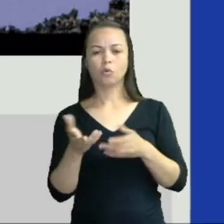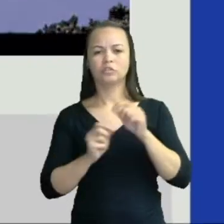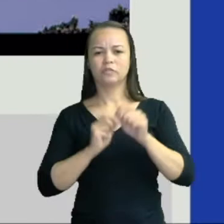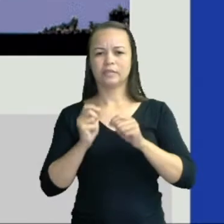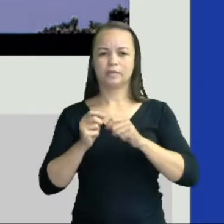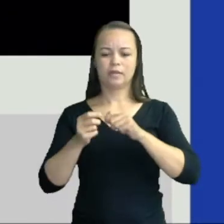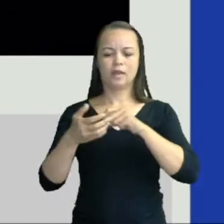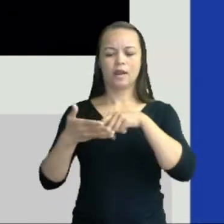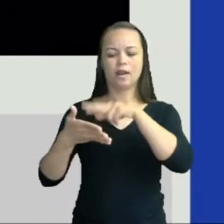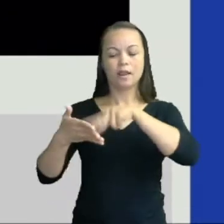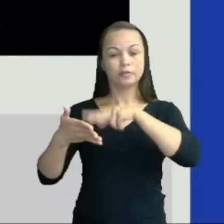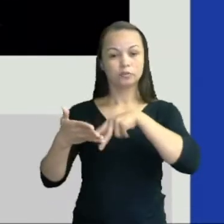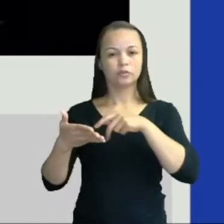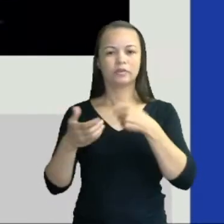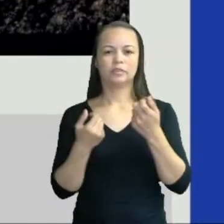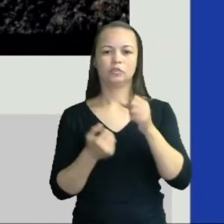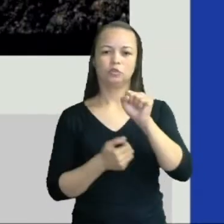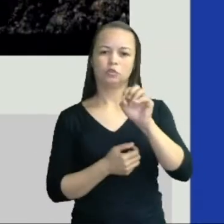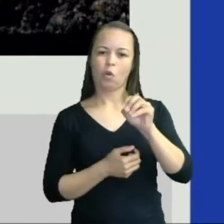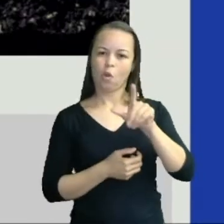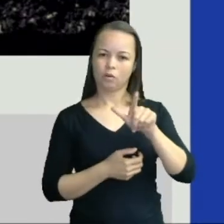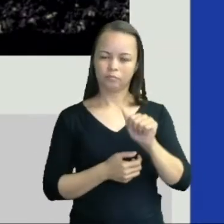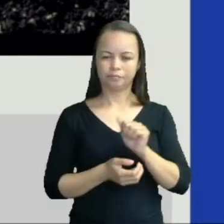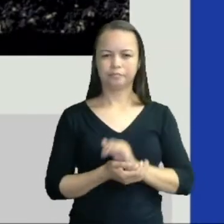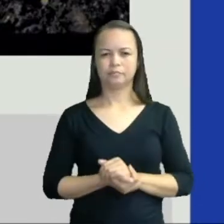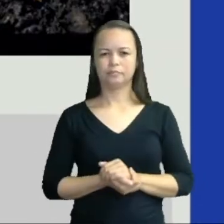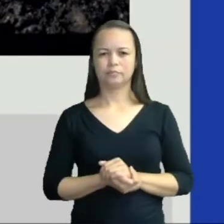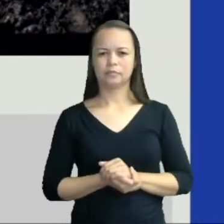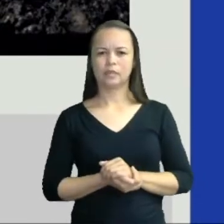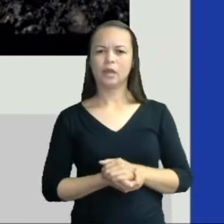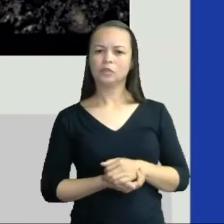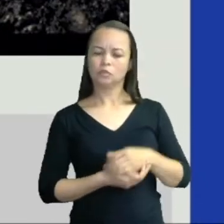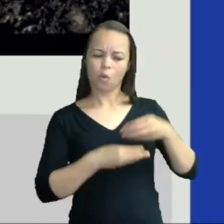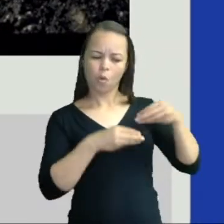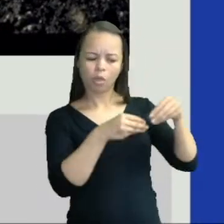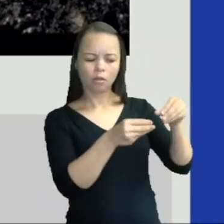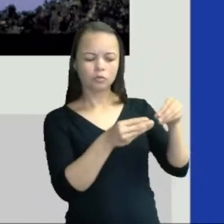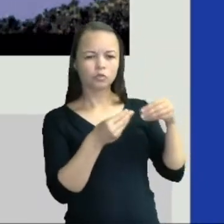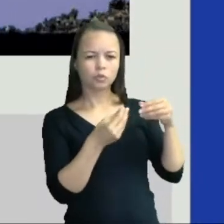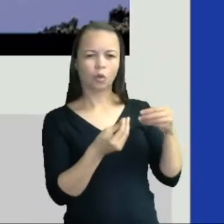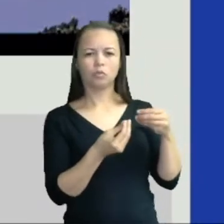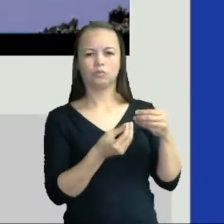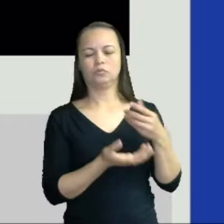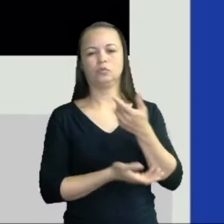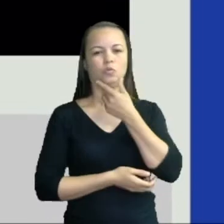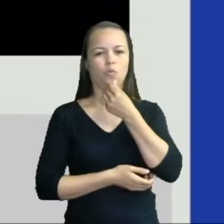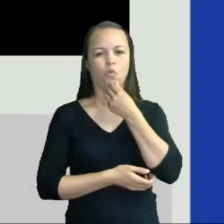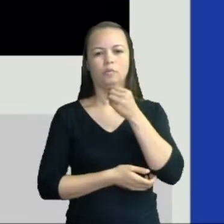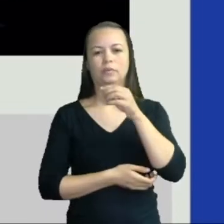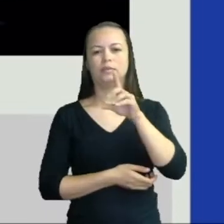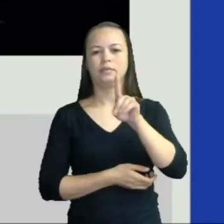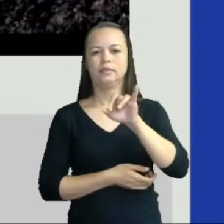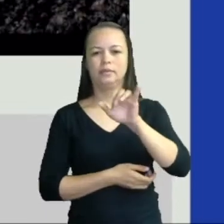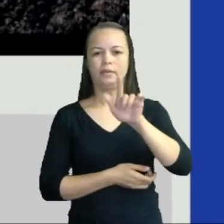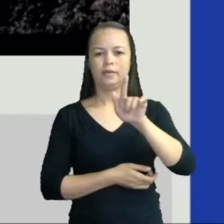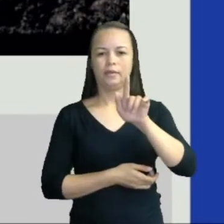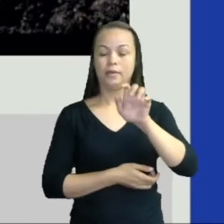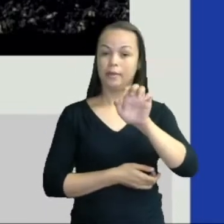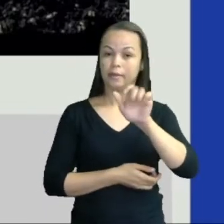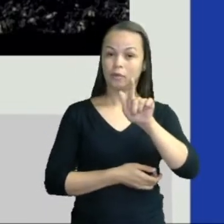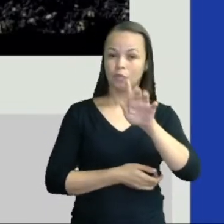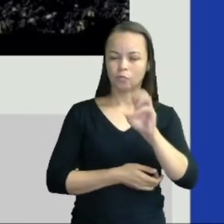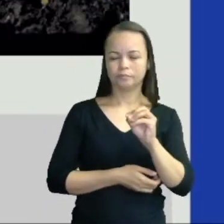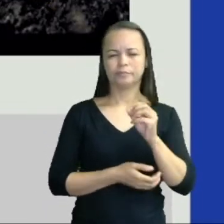solo. Isso mesmo, vamos lá comigo, vou ler. Sou solo, Diego Rodrigues.